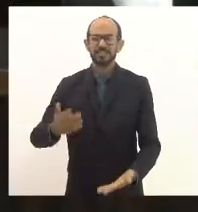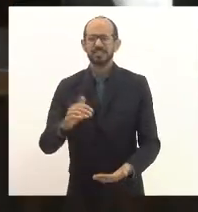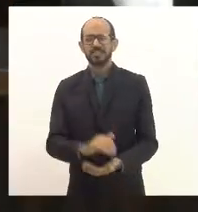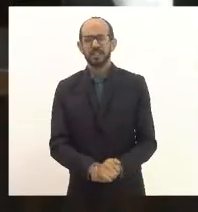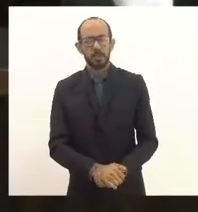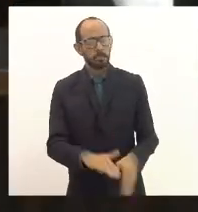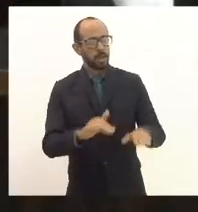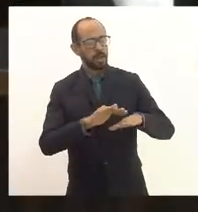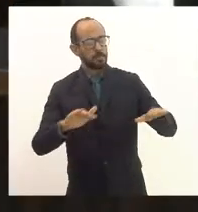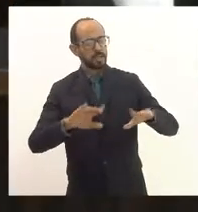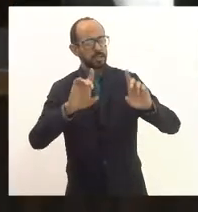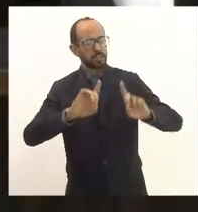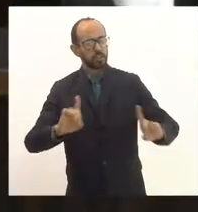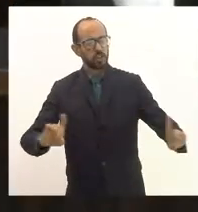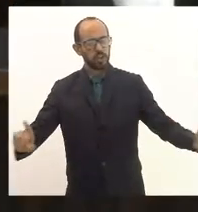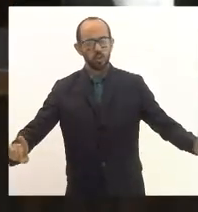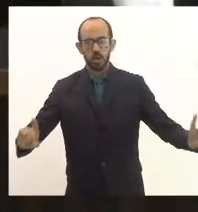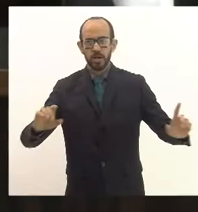mesa diretora,